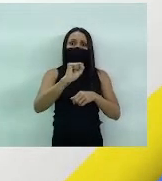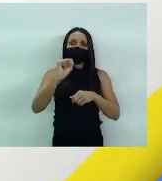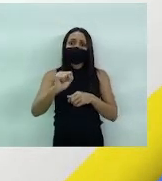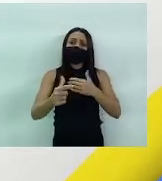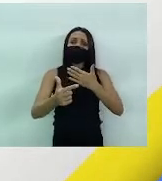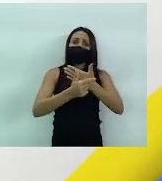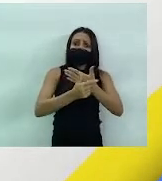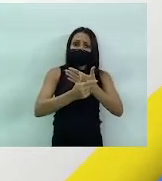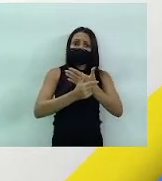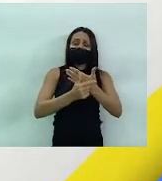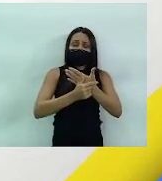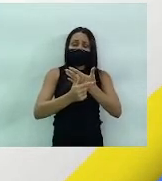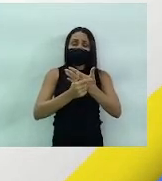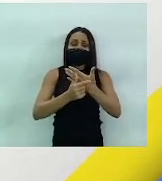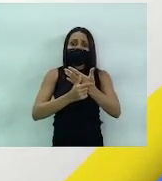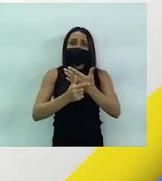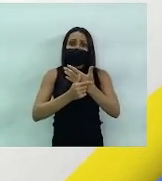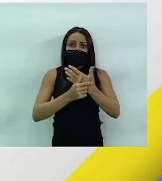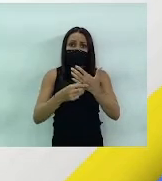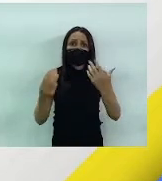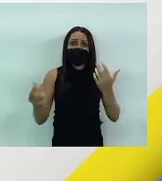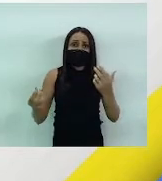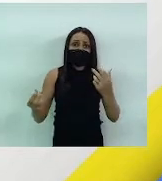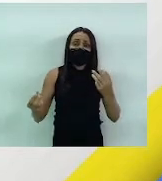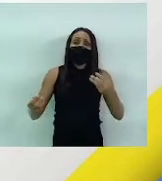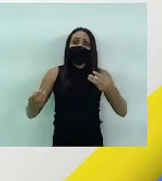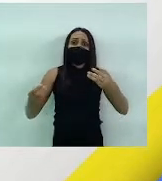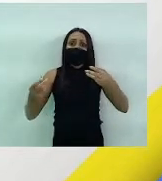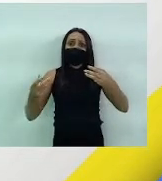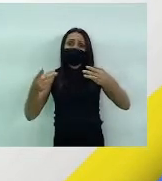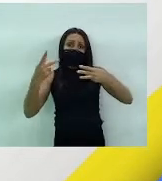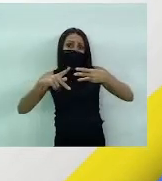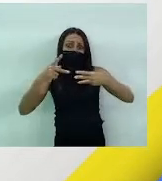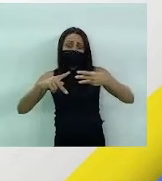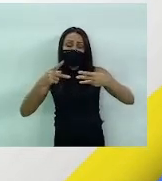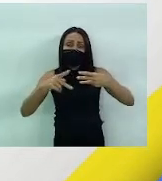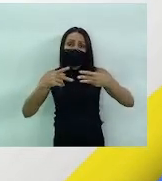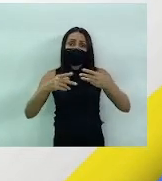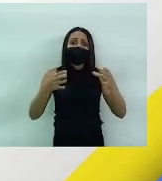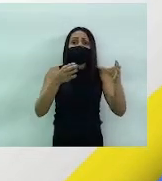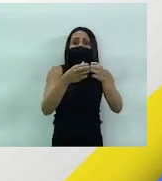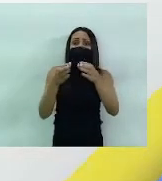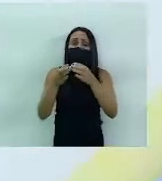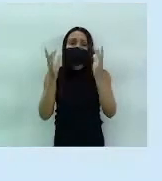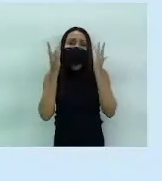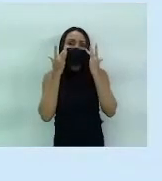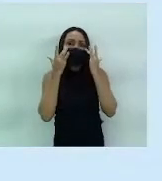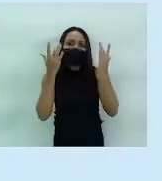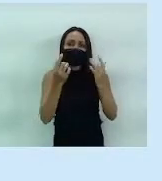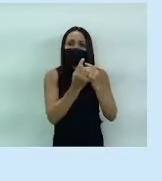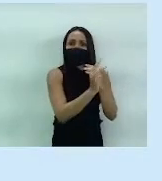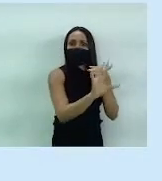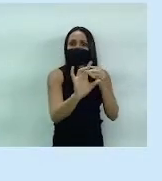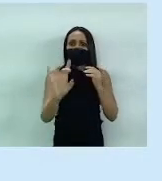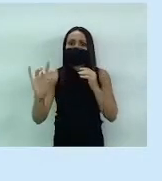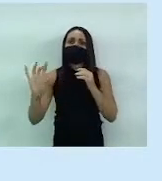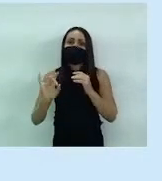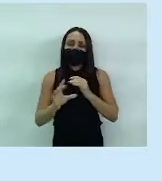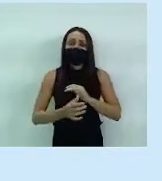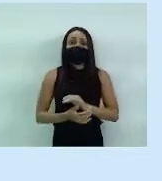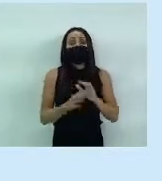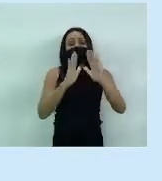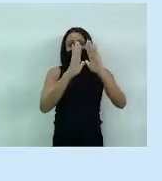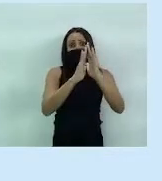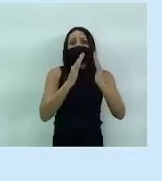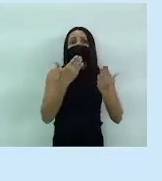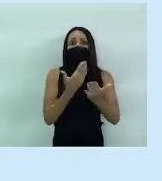funções do Ministério Público é a defesa dos interesses coletivos e dos interesses individuais homogêneos. A